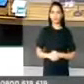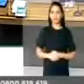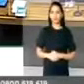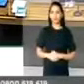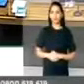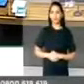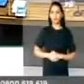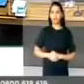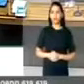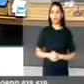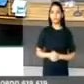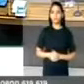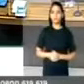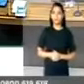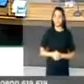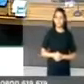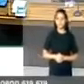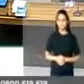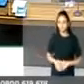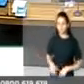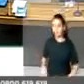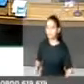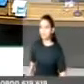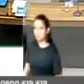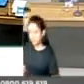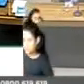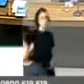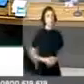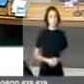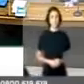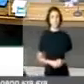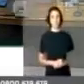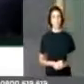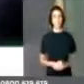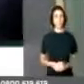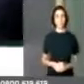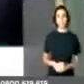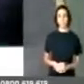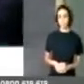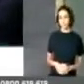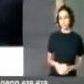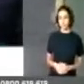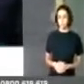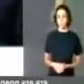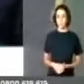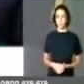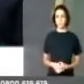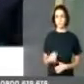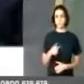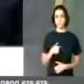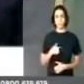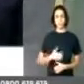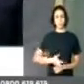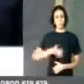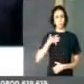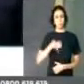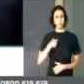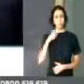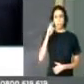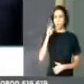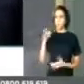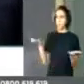Senhor presidente, nobres senhores deputados. Eu estou indignado com o que vi hoje na